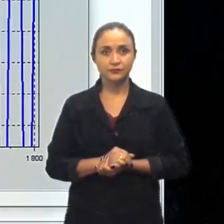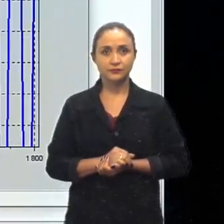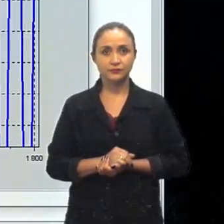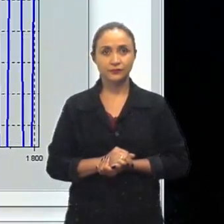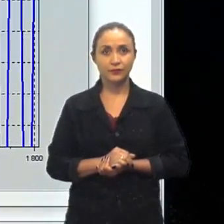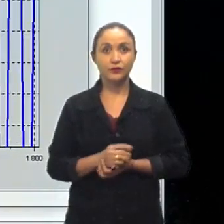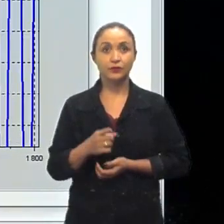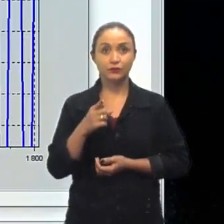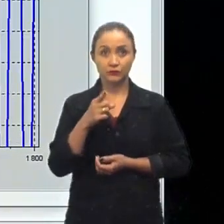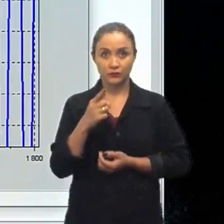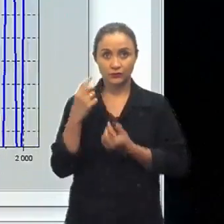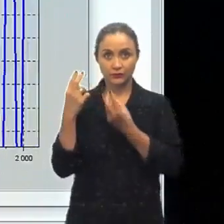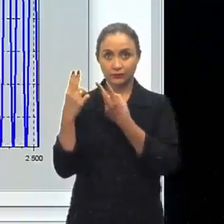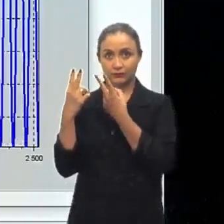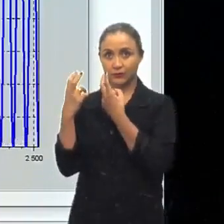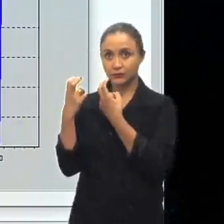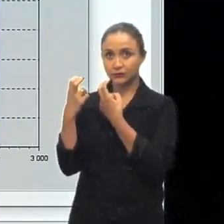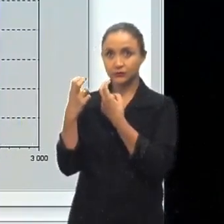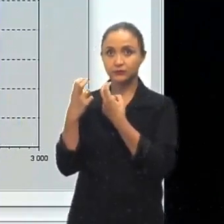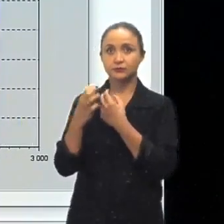você vê